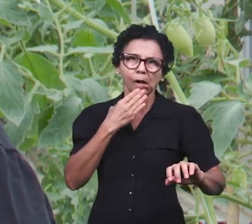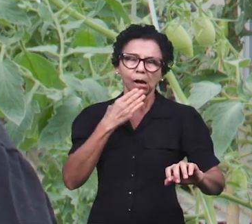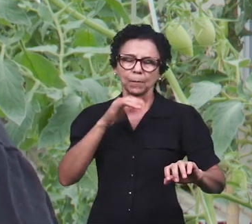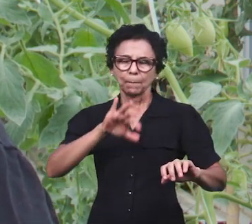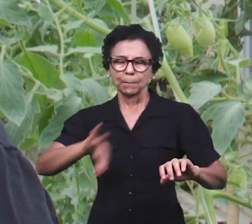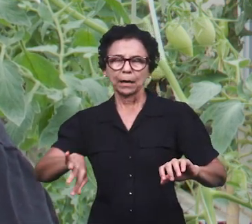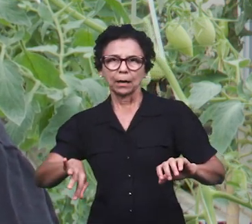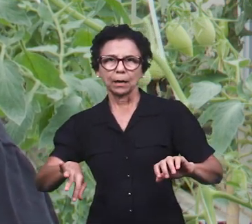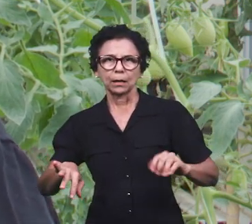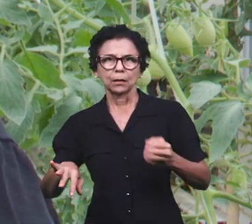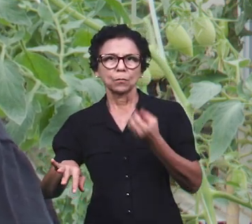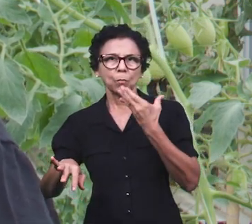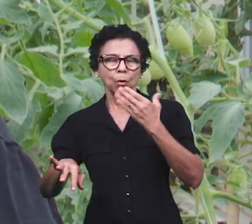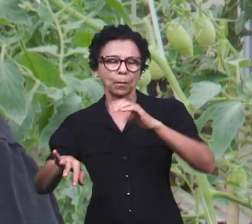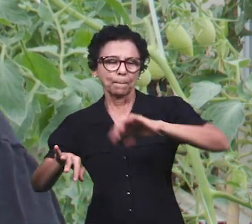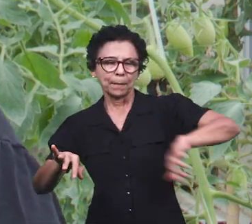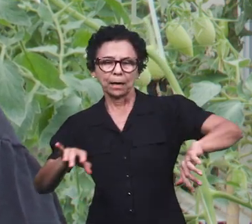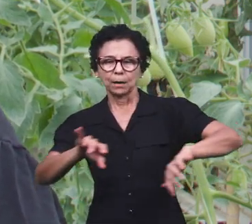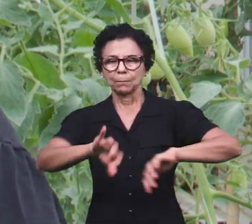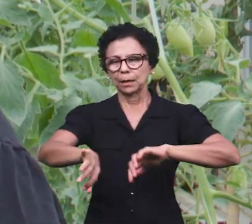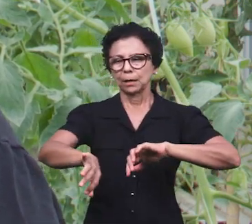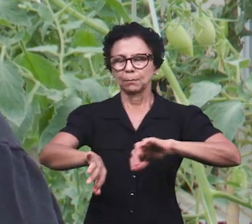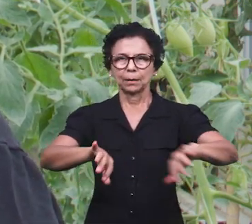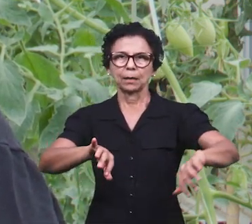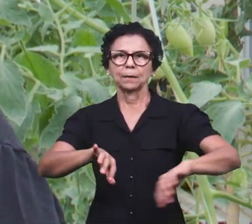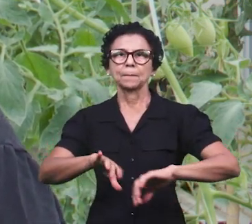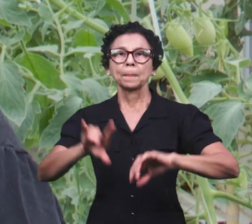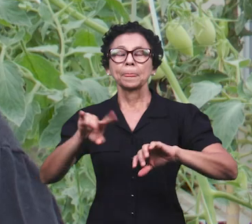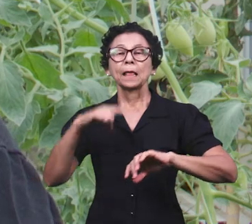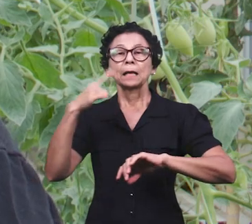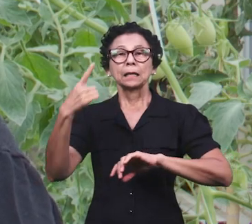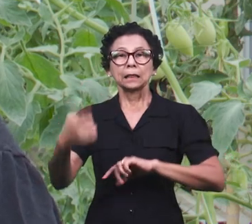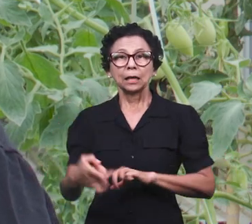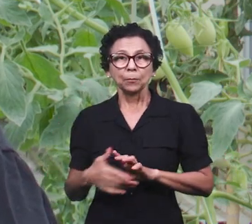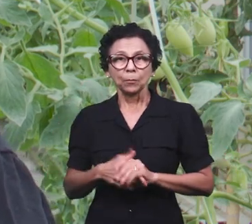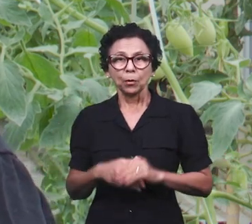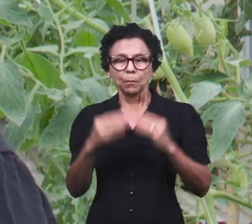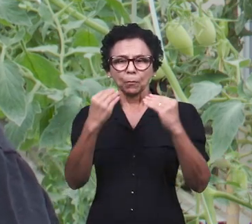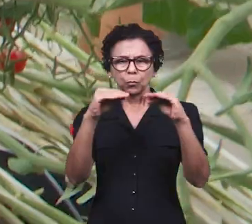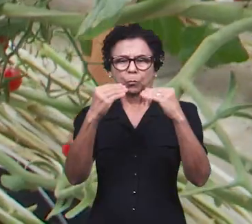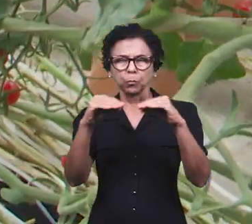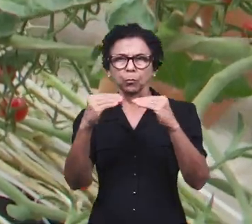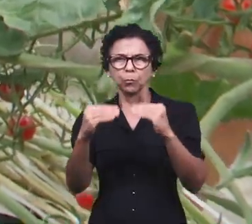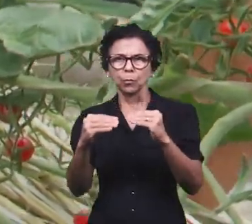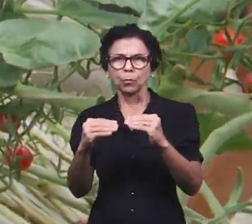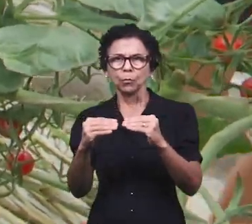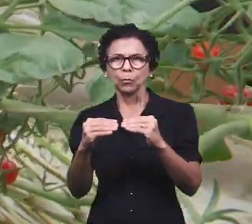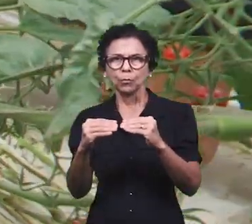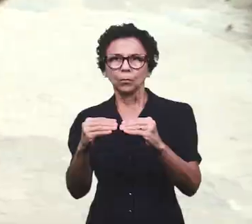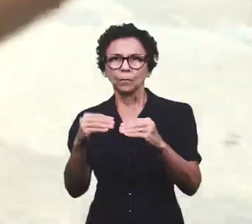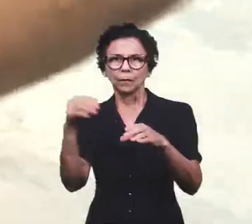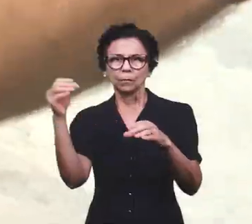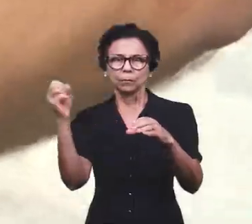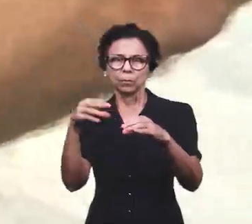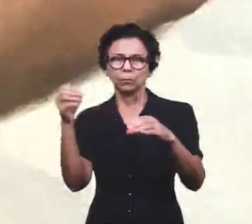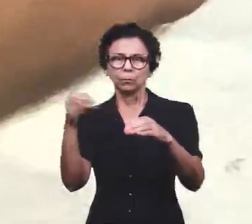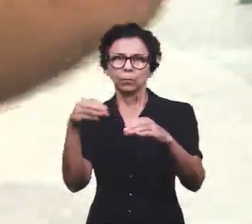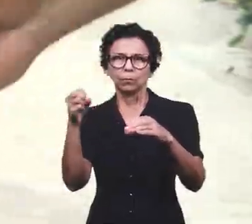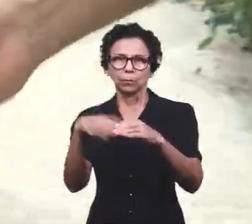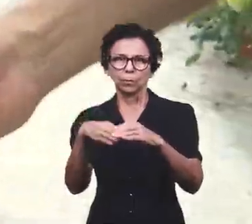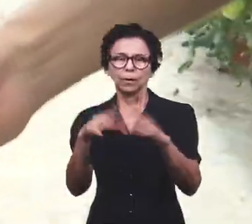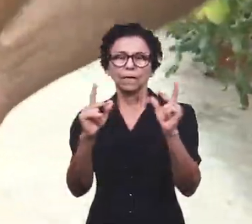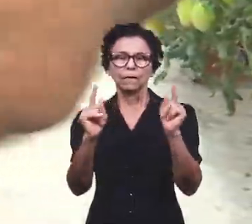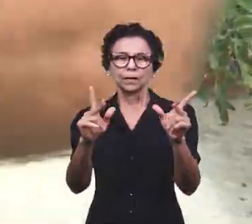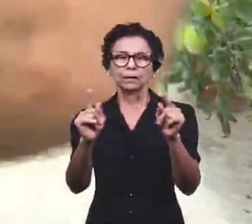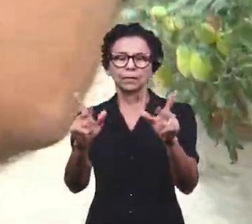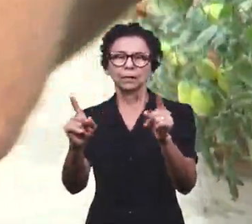é separado. Aí depois para poder embalar esses tomates para venda. A cada semana, a família tira em torno